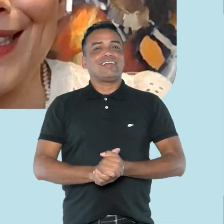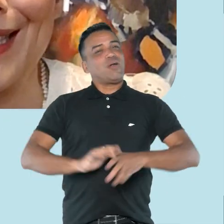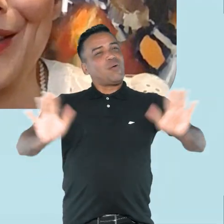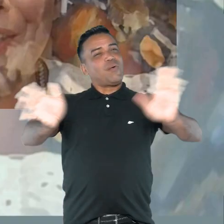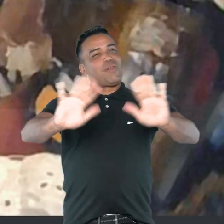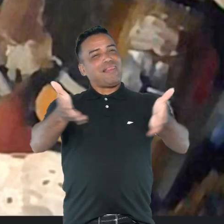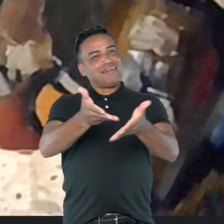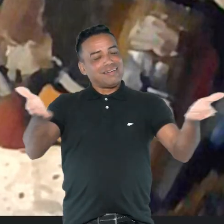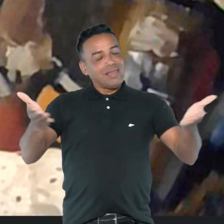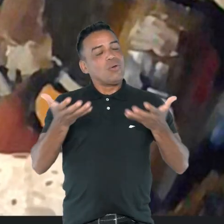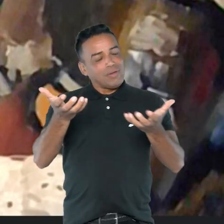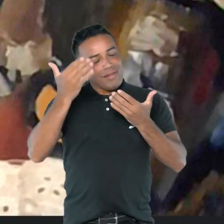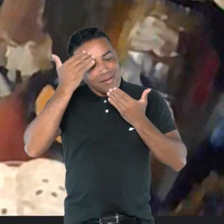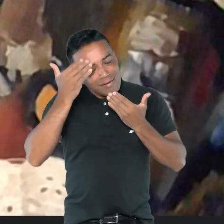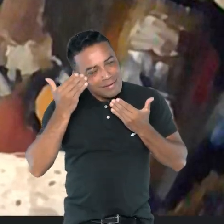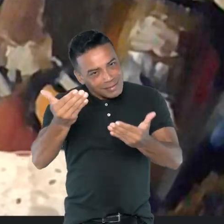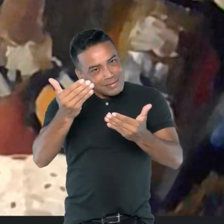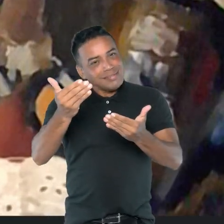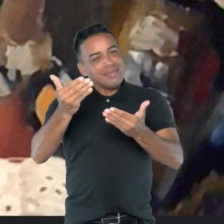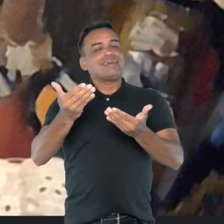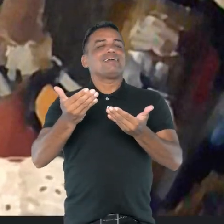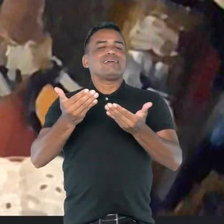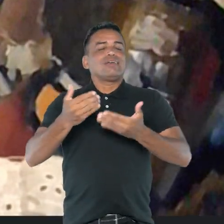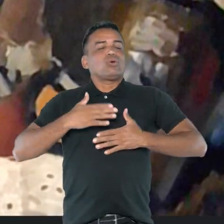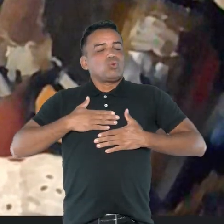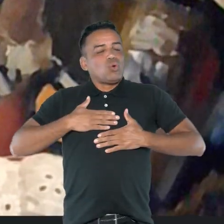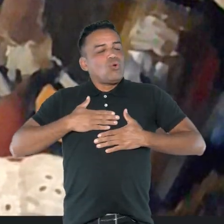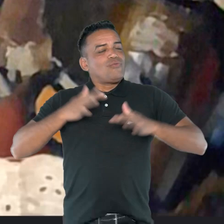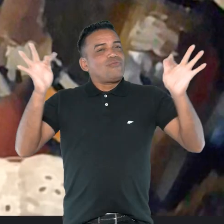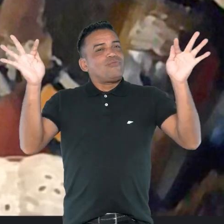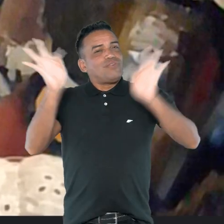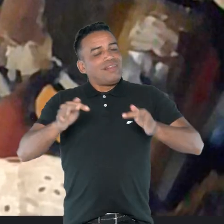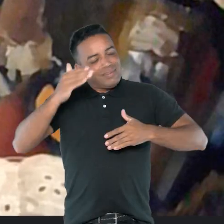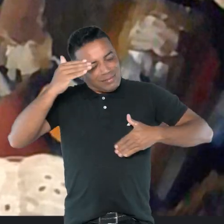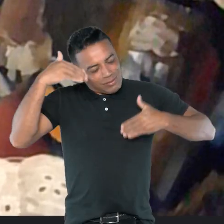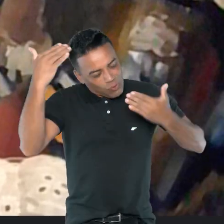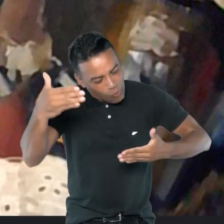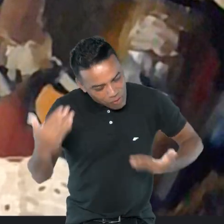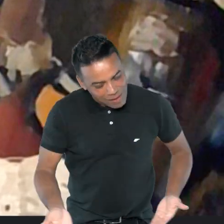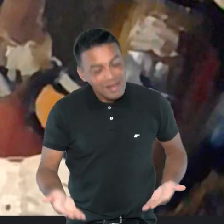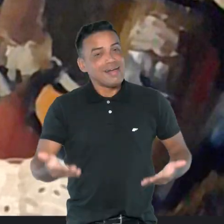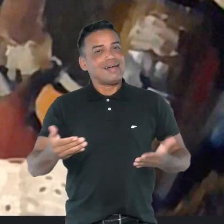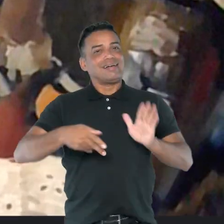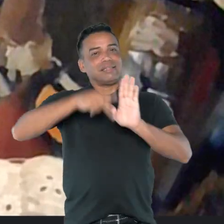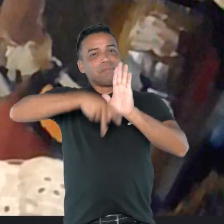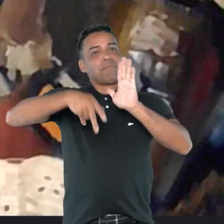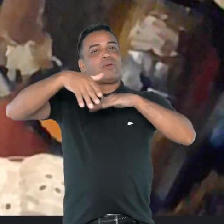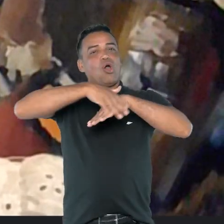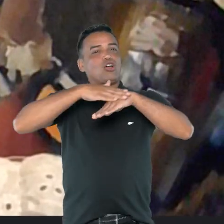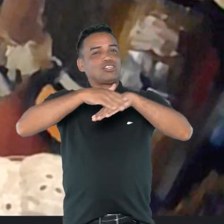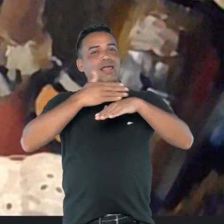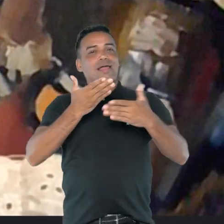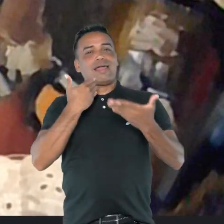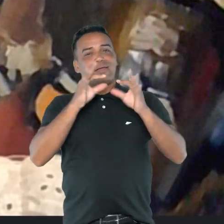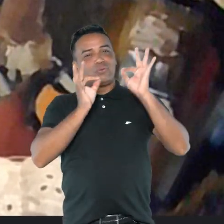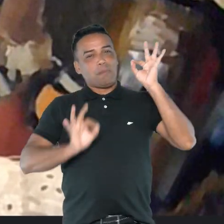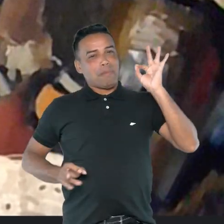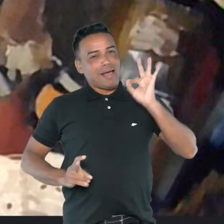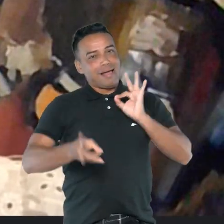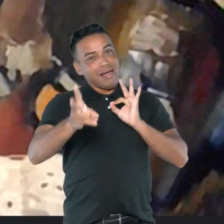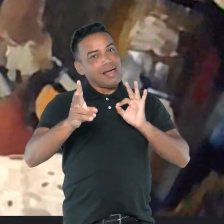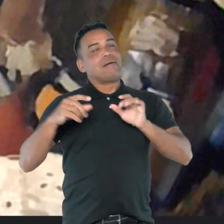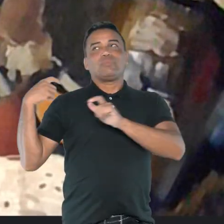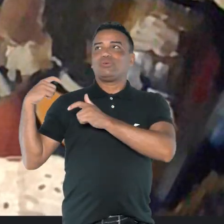Olá, queria agradecer muitíssimo, estou me sentindo honrada de estar aqui no Sempre um Papo, esse programa super tradicional da nossa